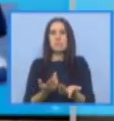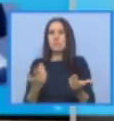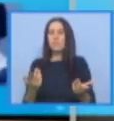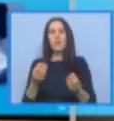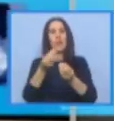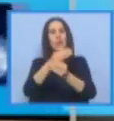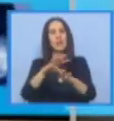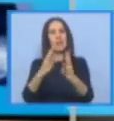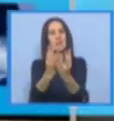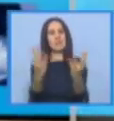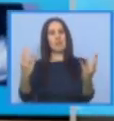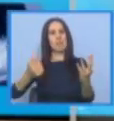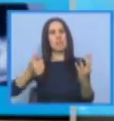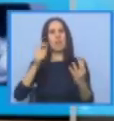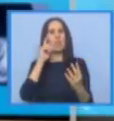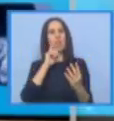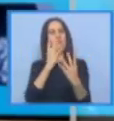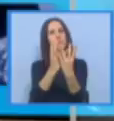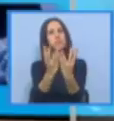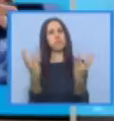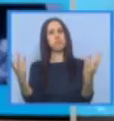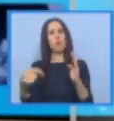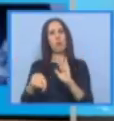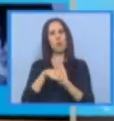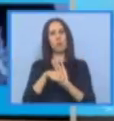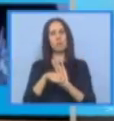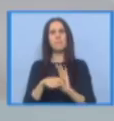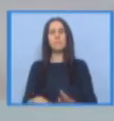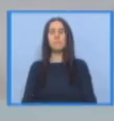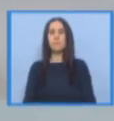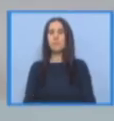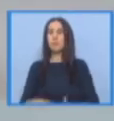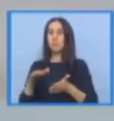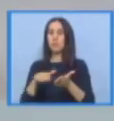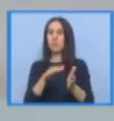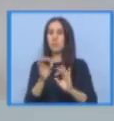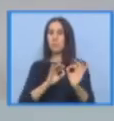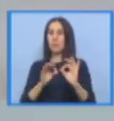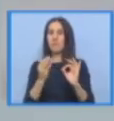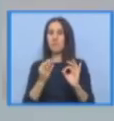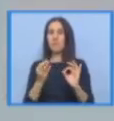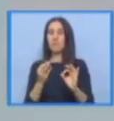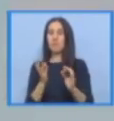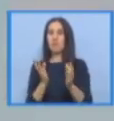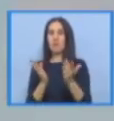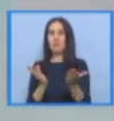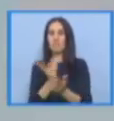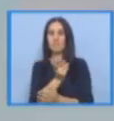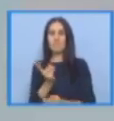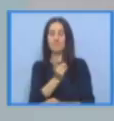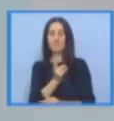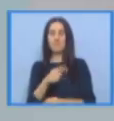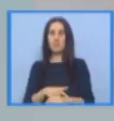frente crianças, põem na linha da frente mulheres. É toda uma estratégia organizada também, de alguma forma, de parte a parte, também